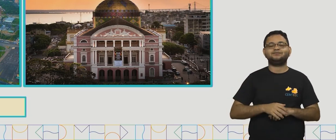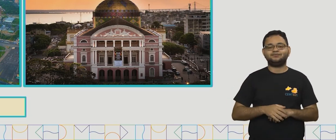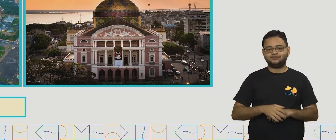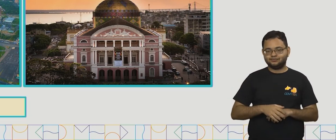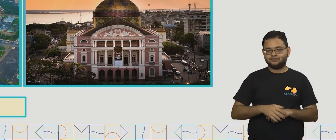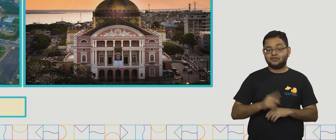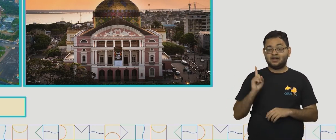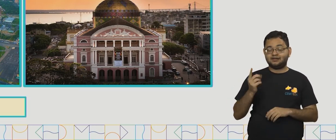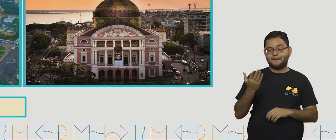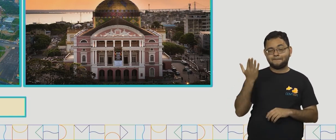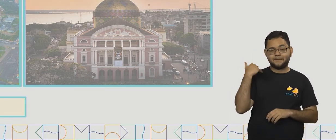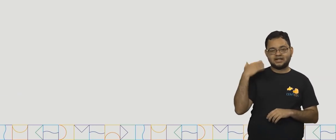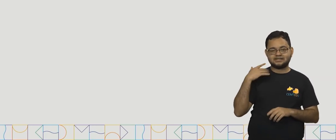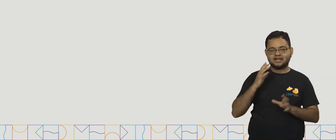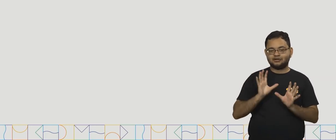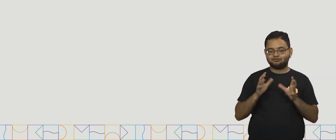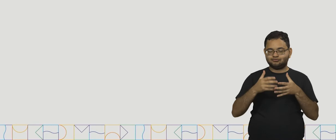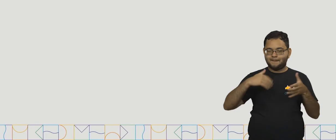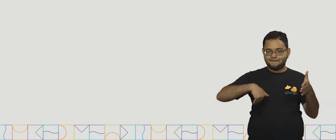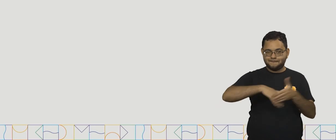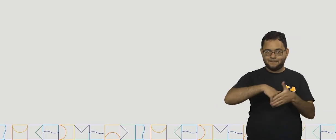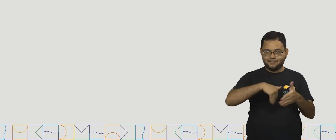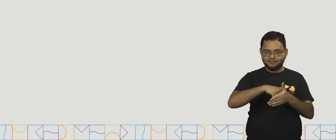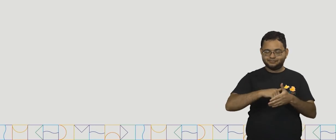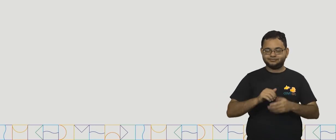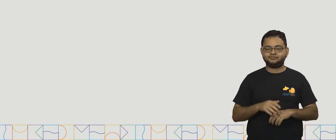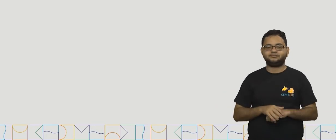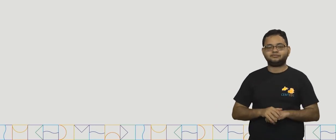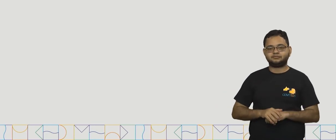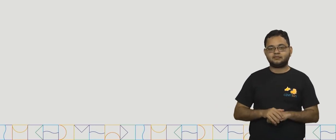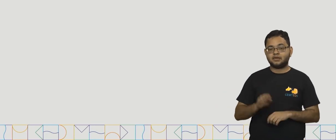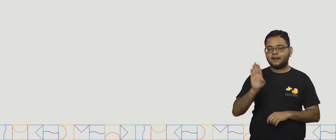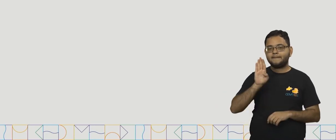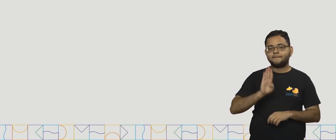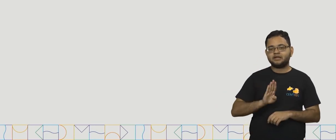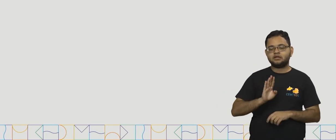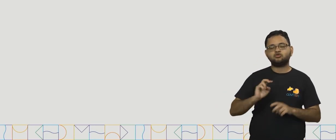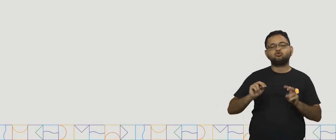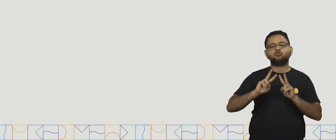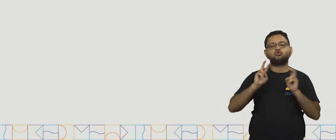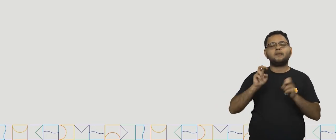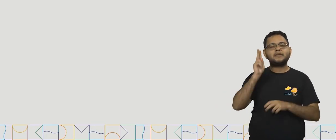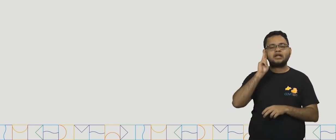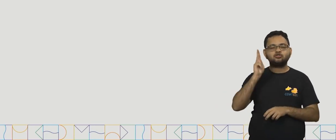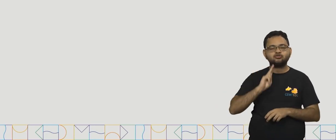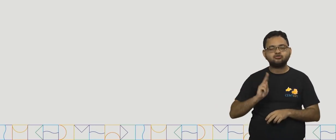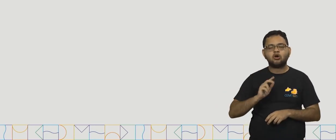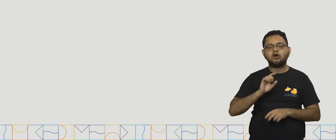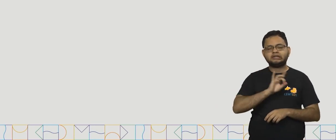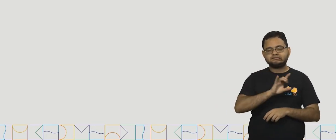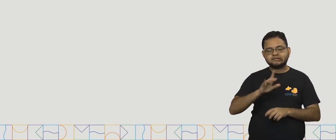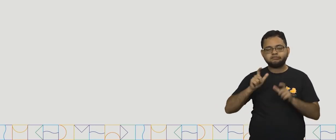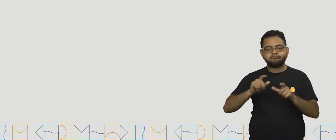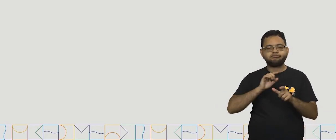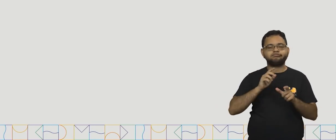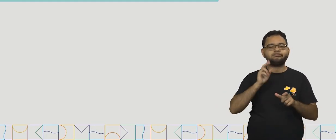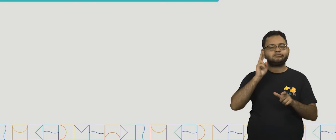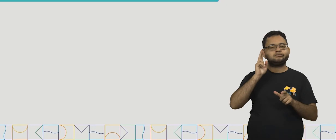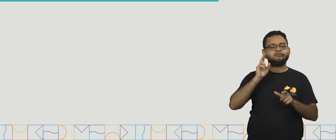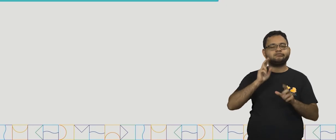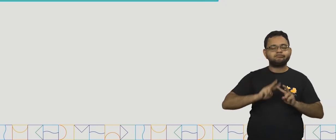o estádio Vivaldo Lima. Letra B. Sobre a história que as paisagens carregam, marque a opção